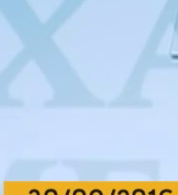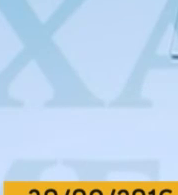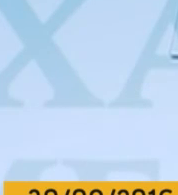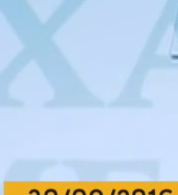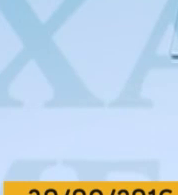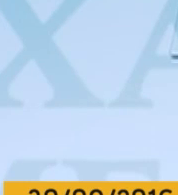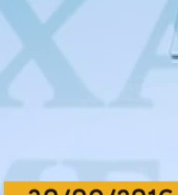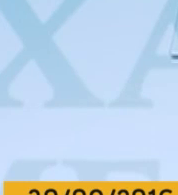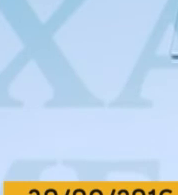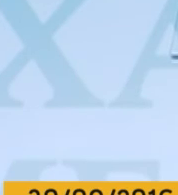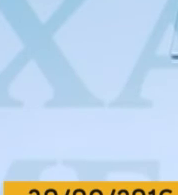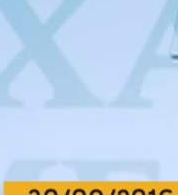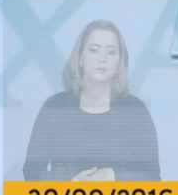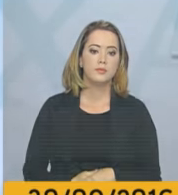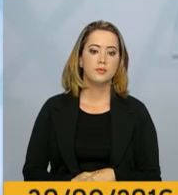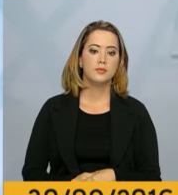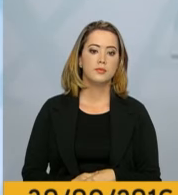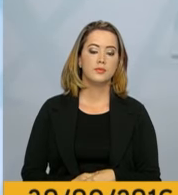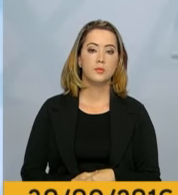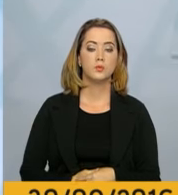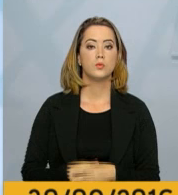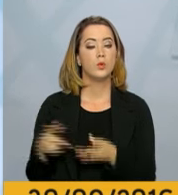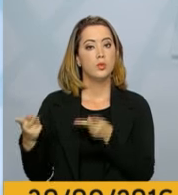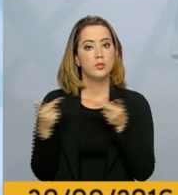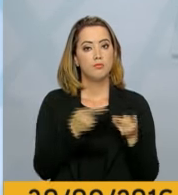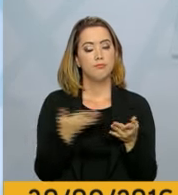o convite para participar